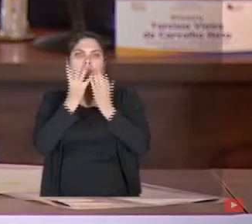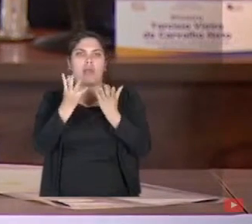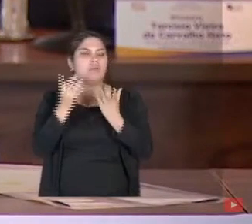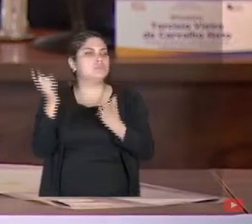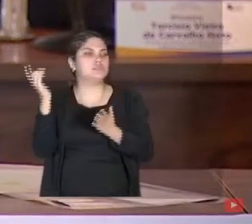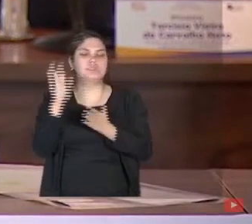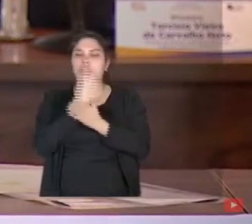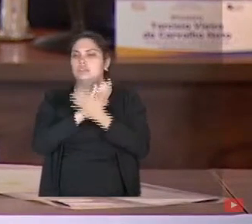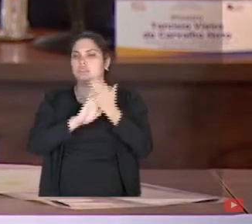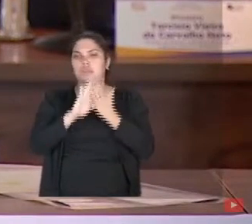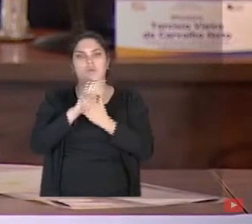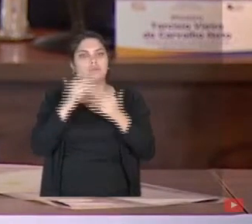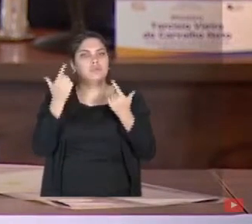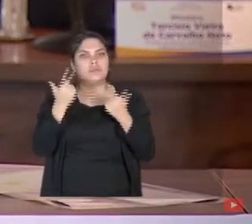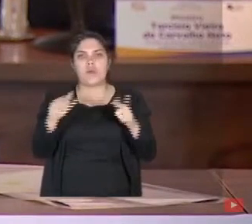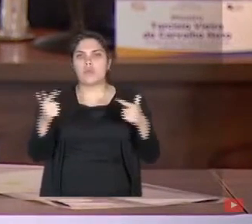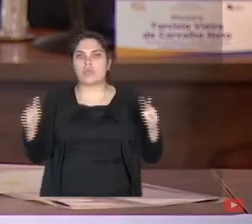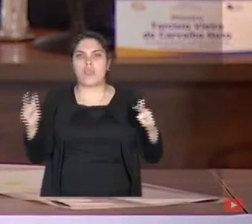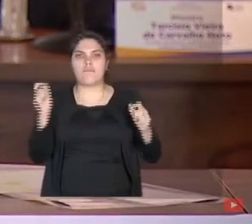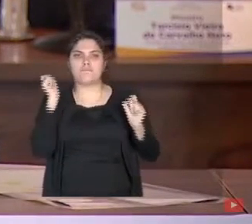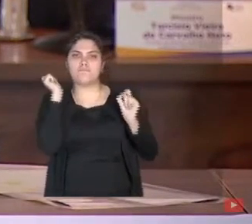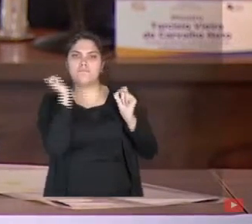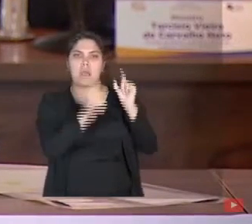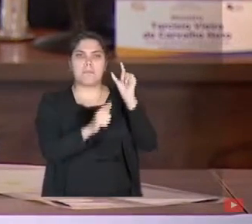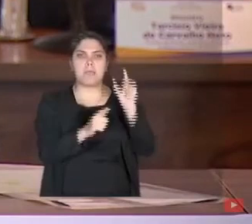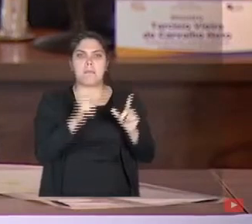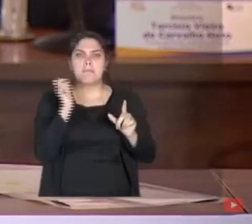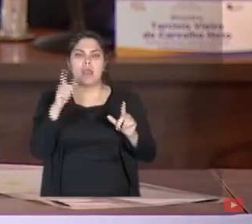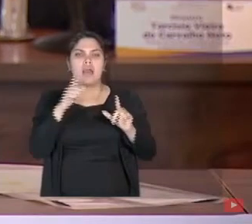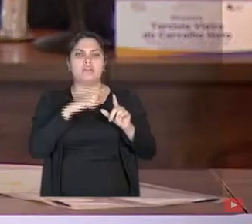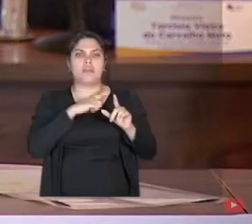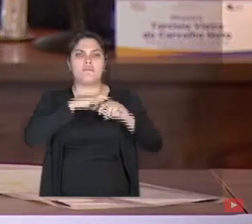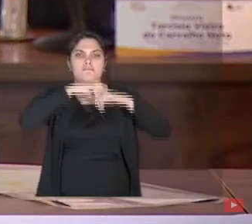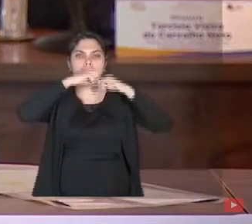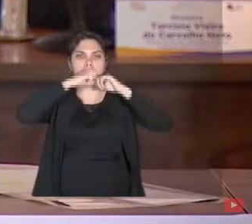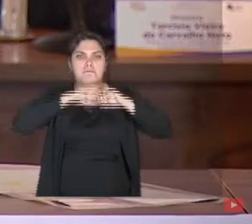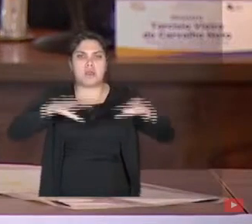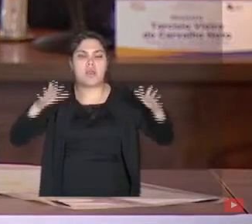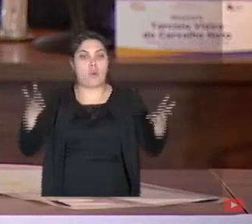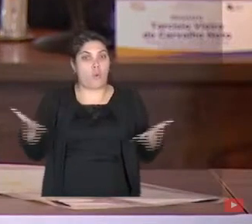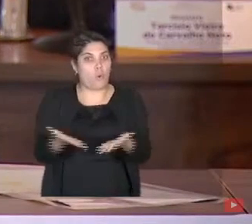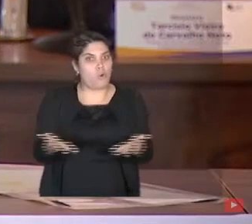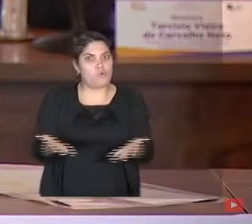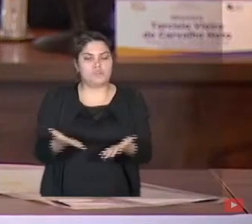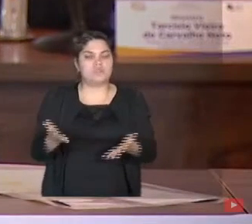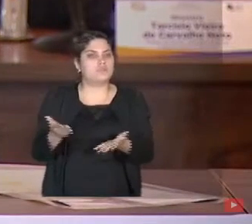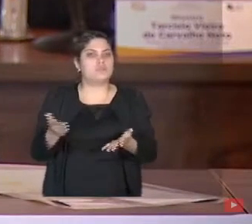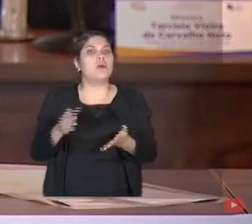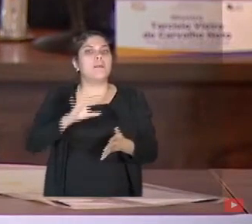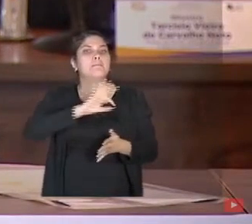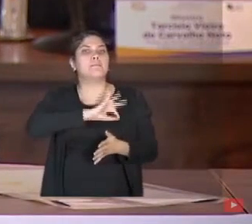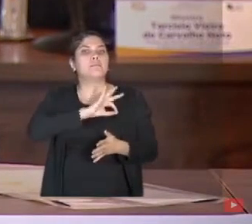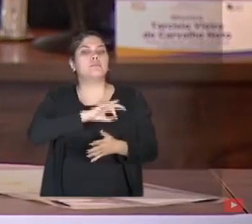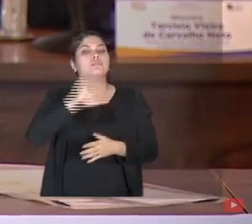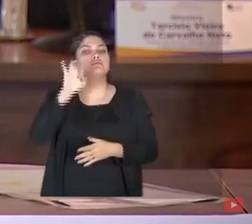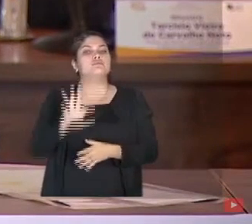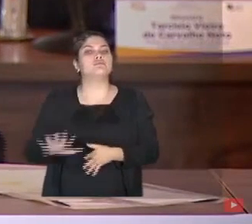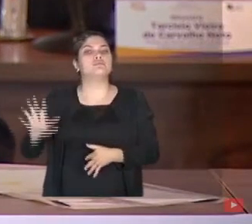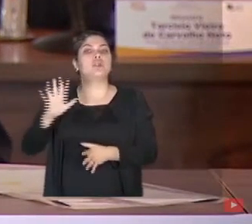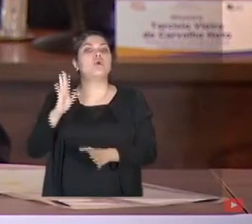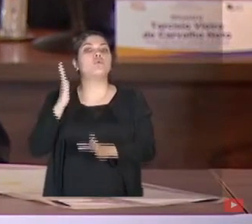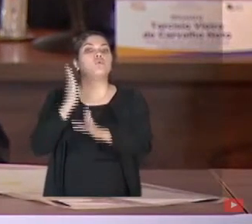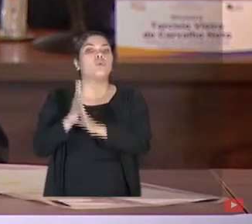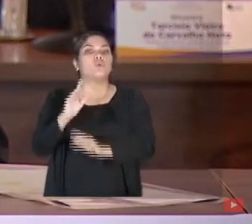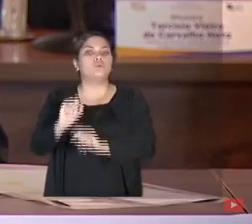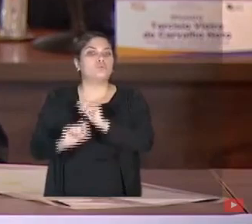de ataque que implicasse em vazamento. Na data de hoje, o que a Polícia Federal apurou é que